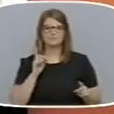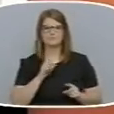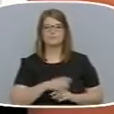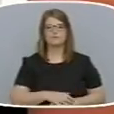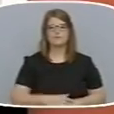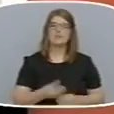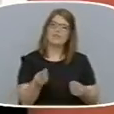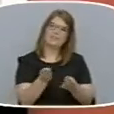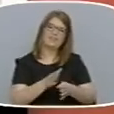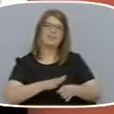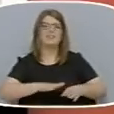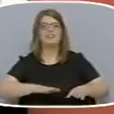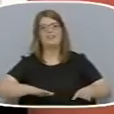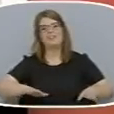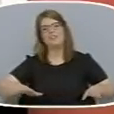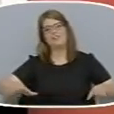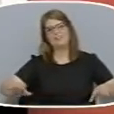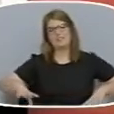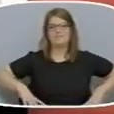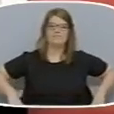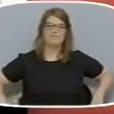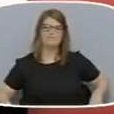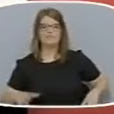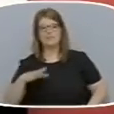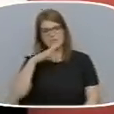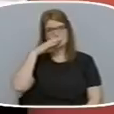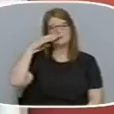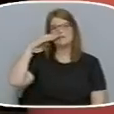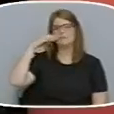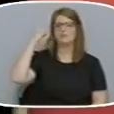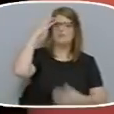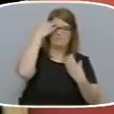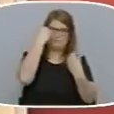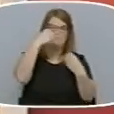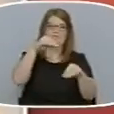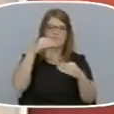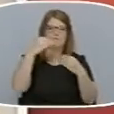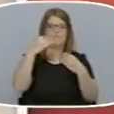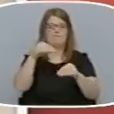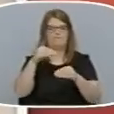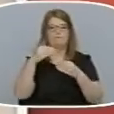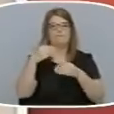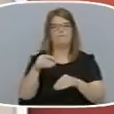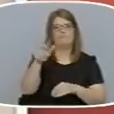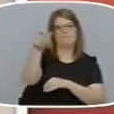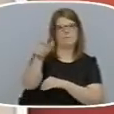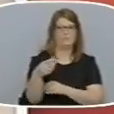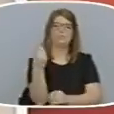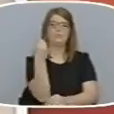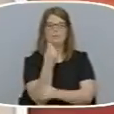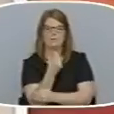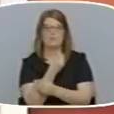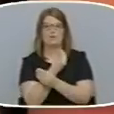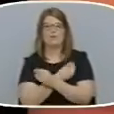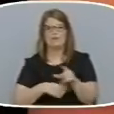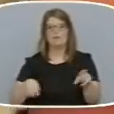As crianças dão conselhos aos adultos, dão lições. Topo Gigio, Topo Gigio, és o